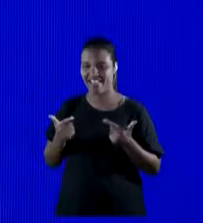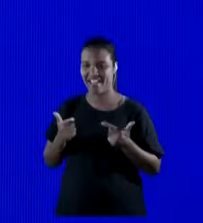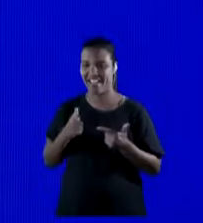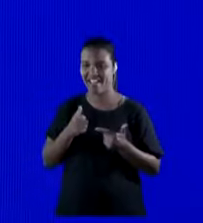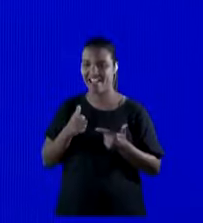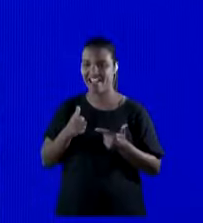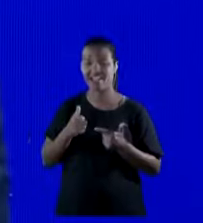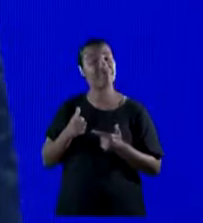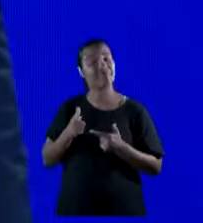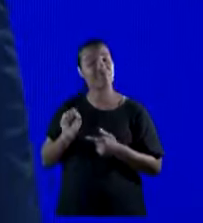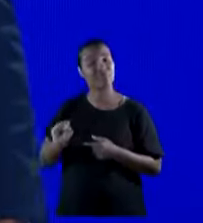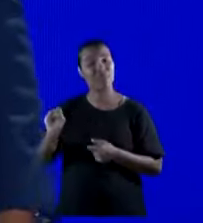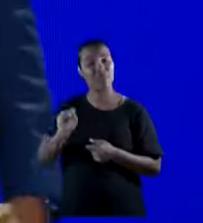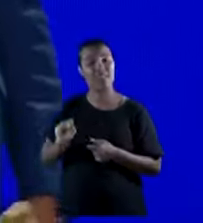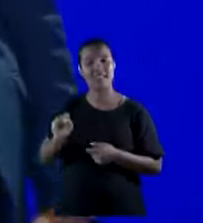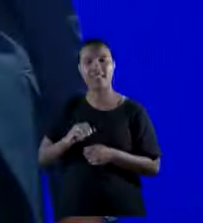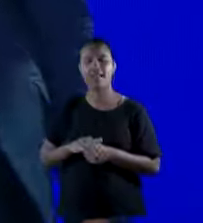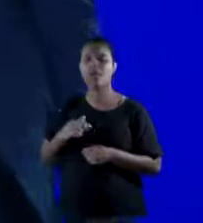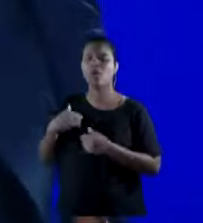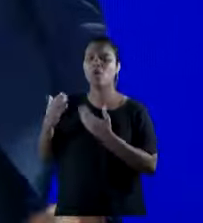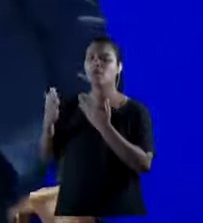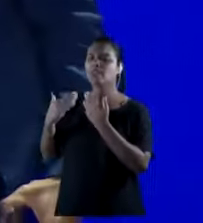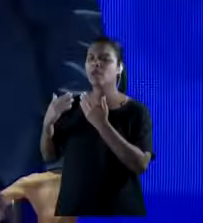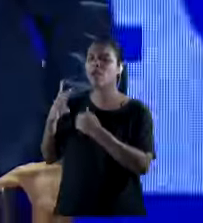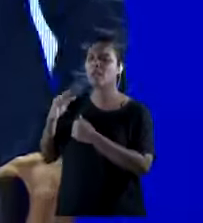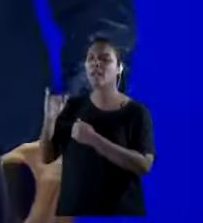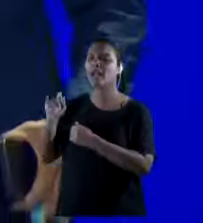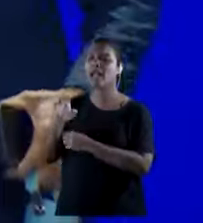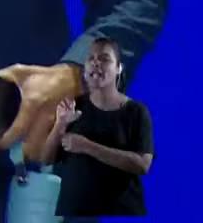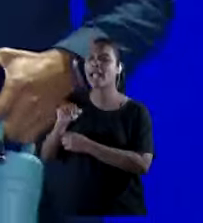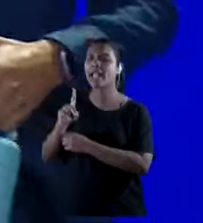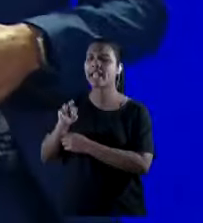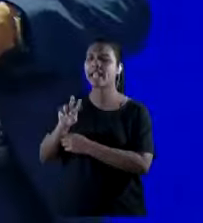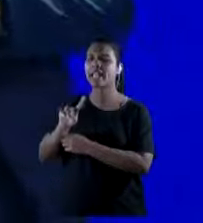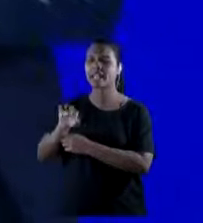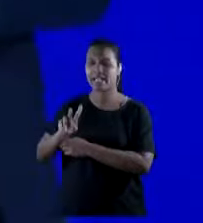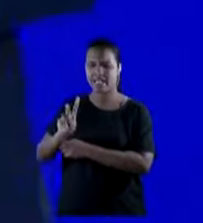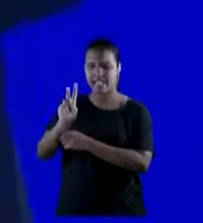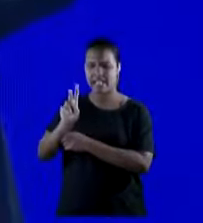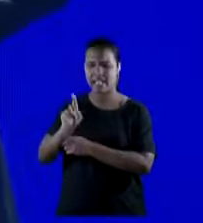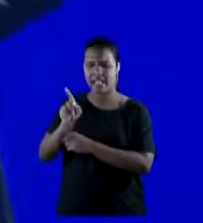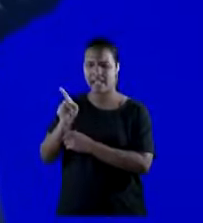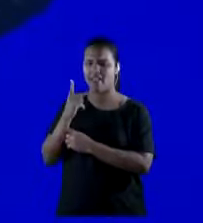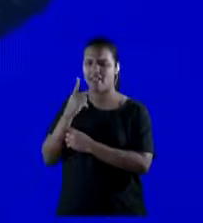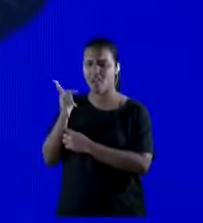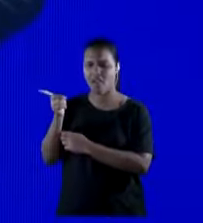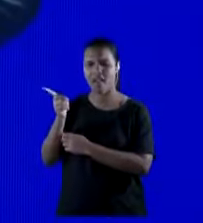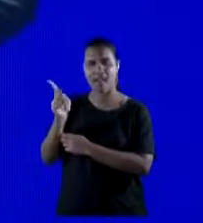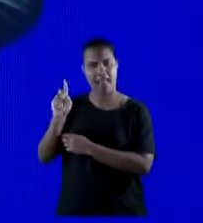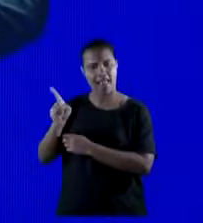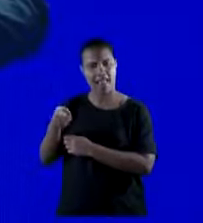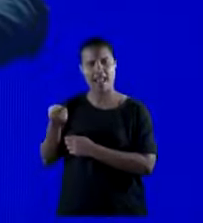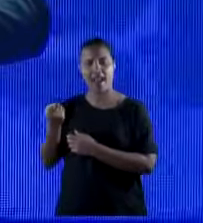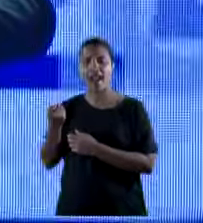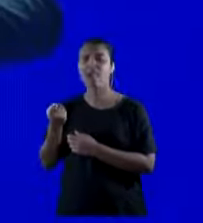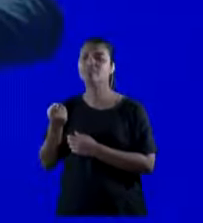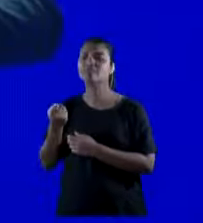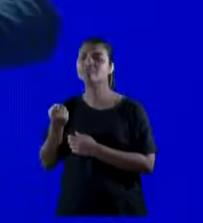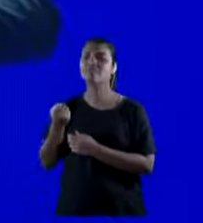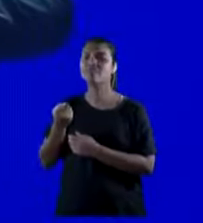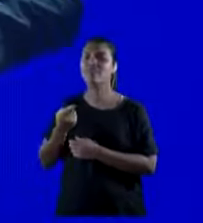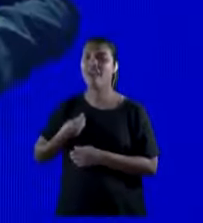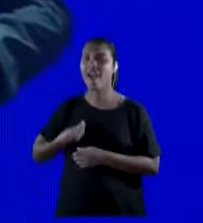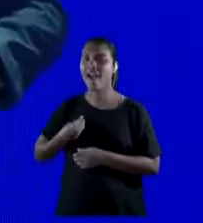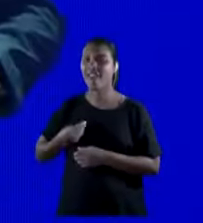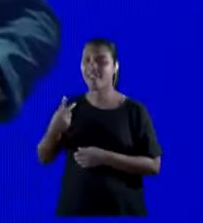isso, queridos. Agora eu tava conversando com o pai do Hendrick. A verdade, o Hendrick fez o pai dele ser o herdeiro reverso. É muito legal, cara. Agora o